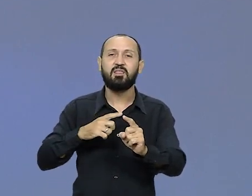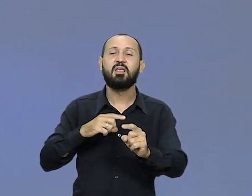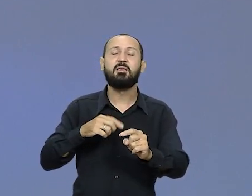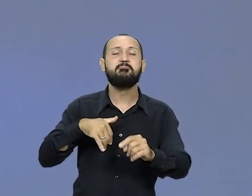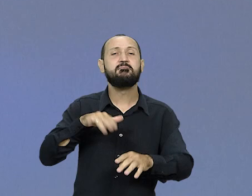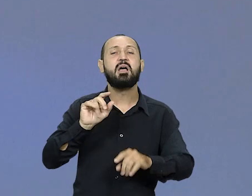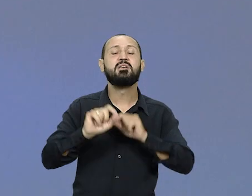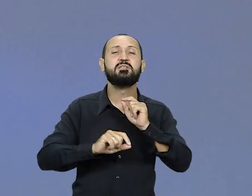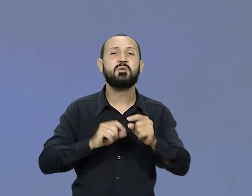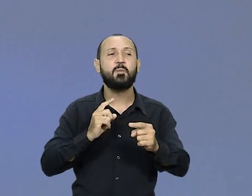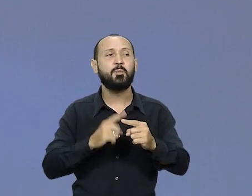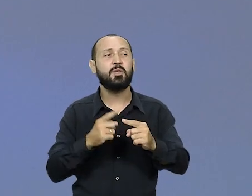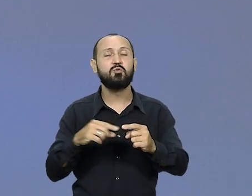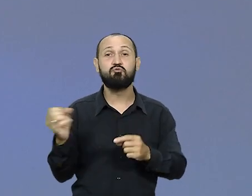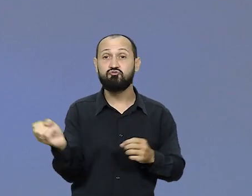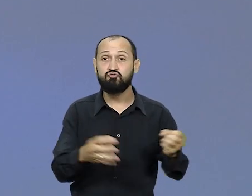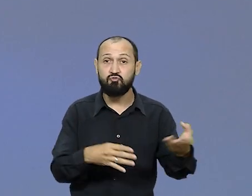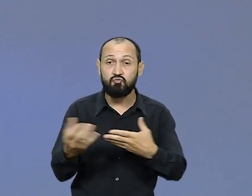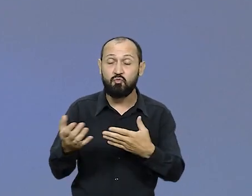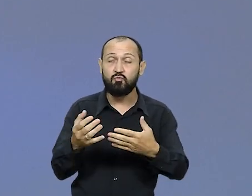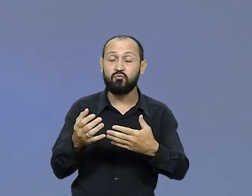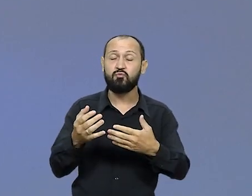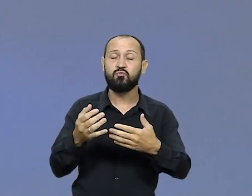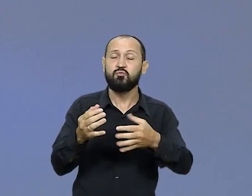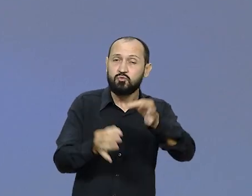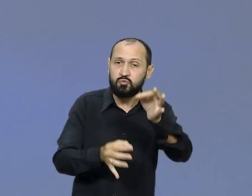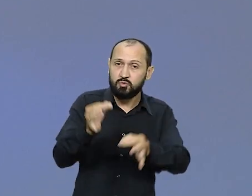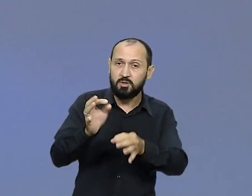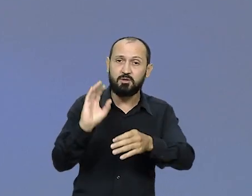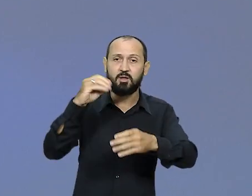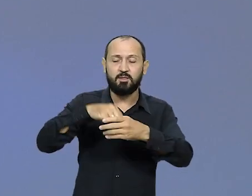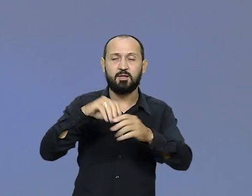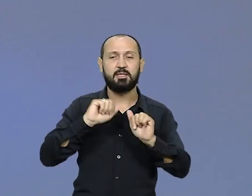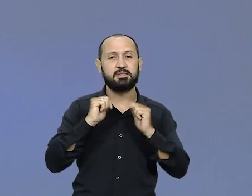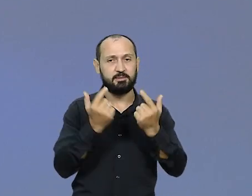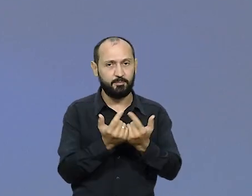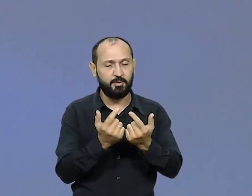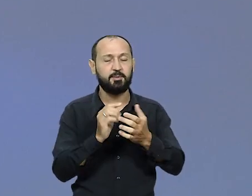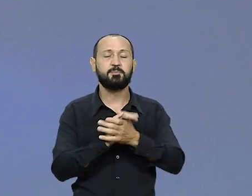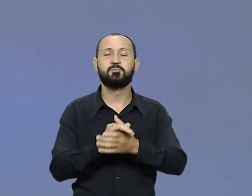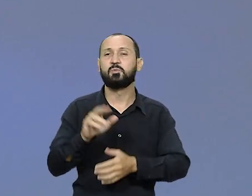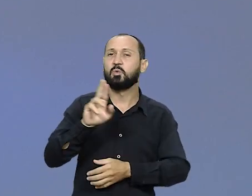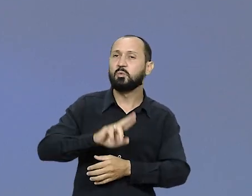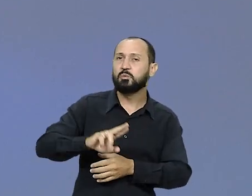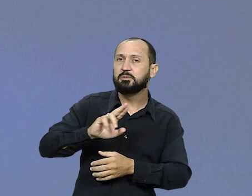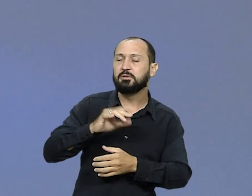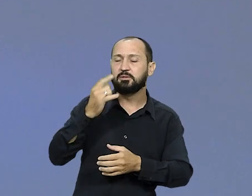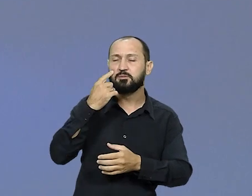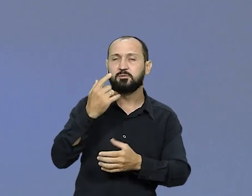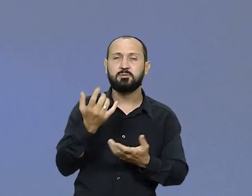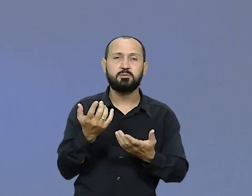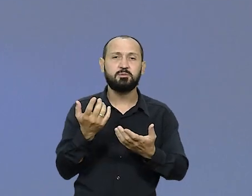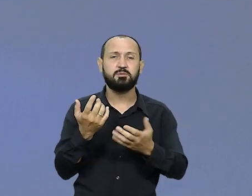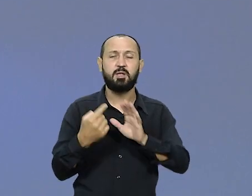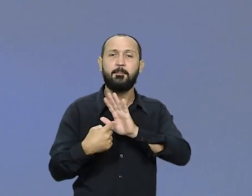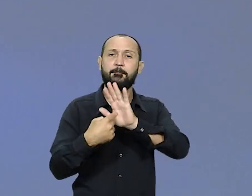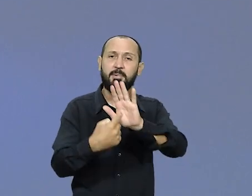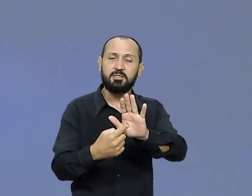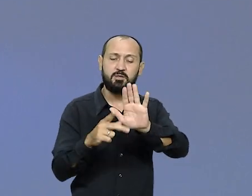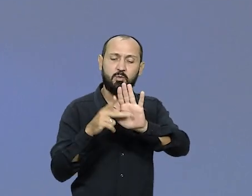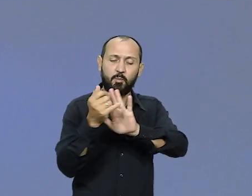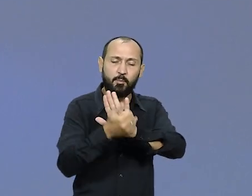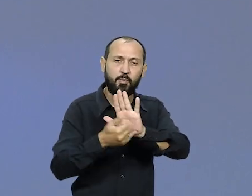elas acontecem principalmente por conta das inovações jurídicas que acontecem na Assembleia Legislativa, através